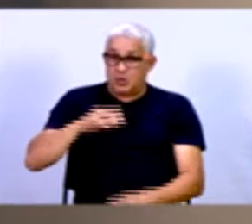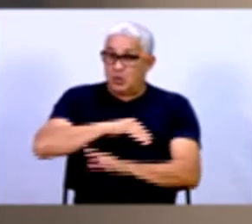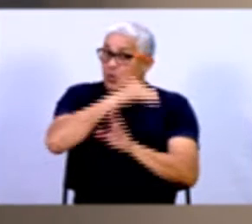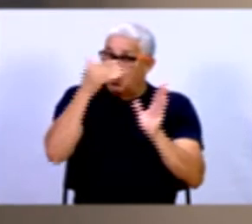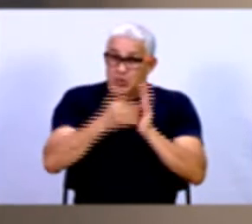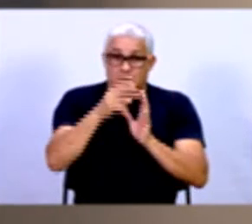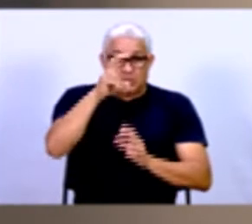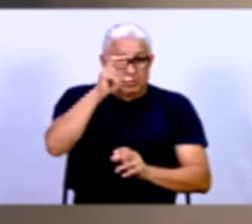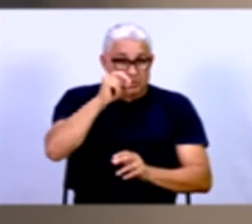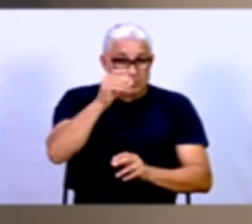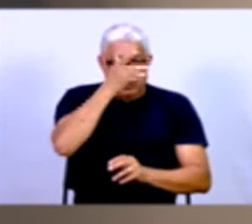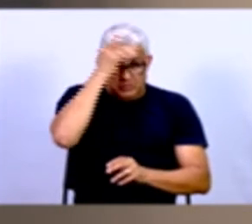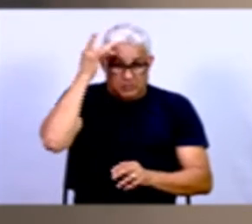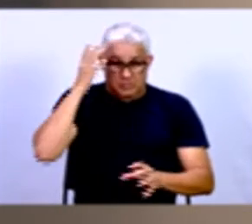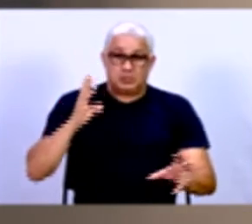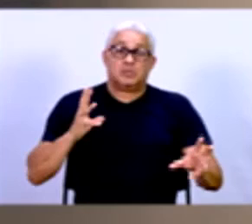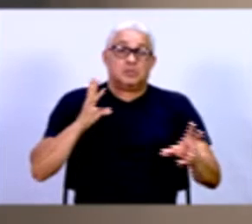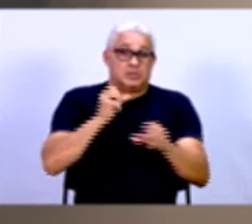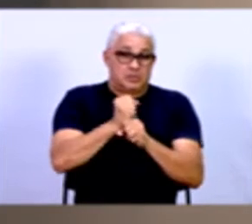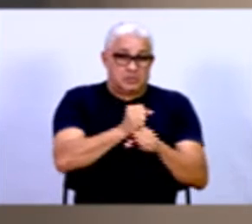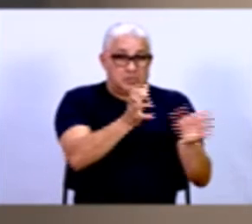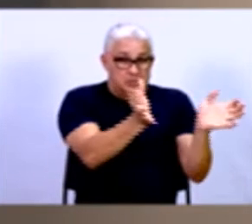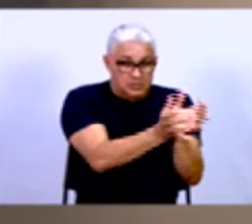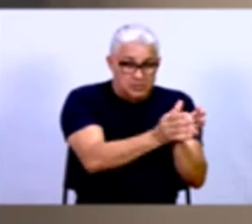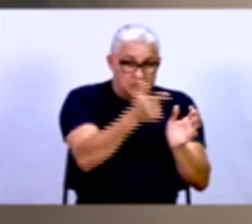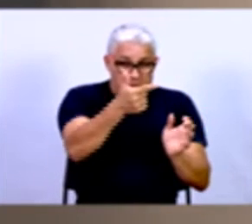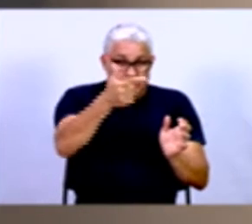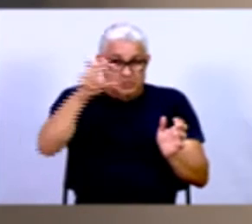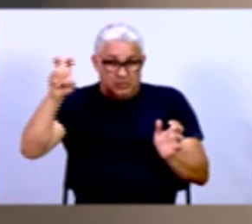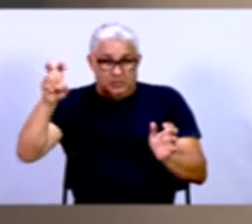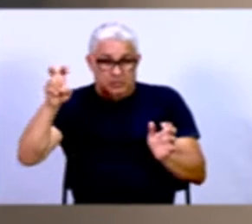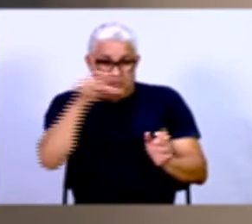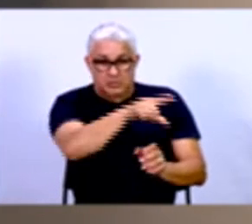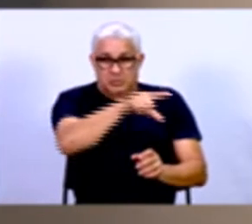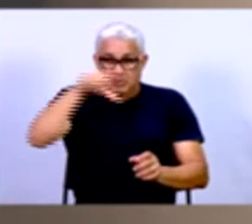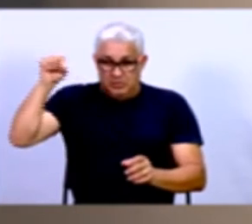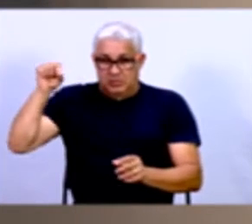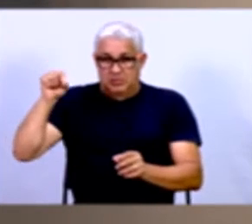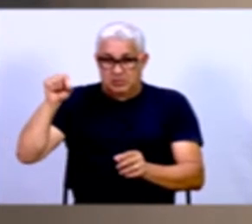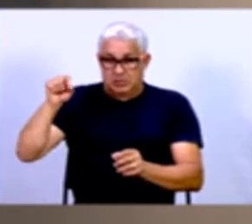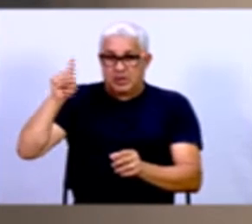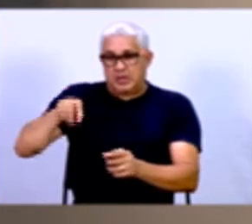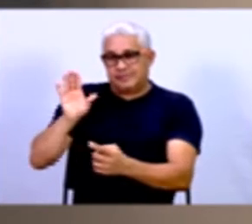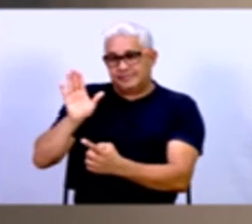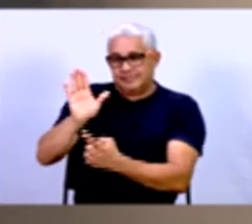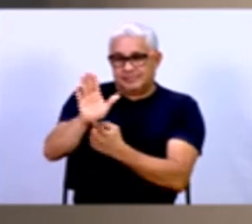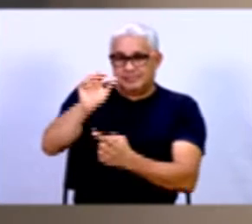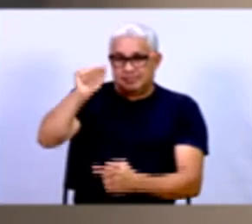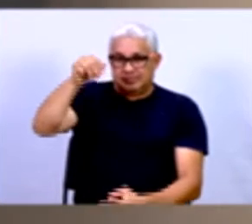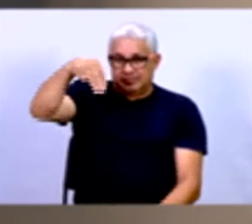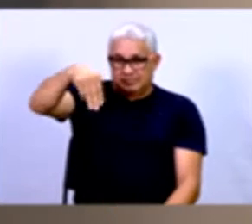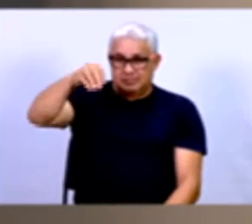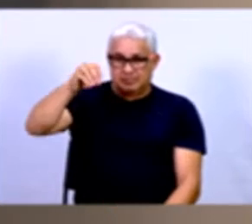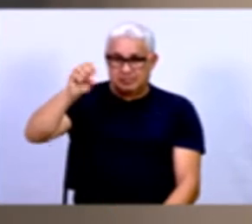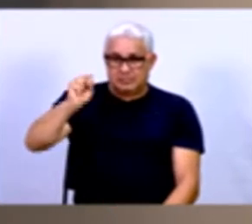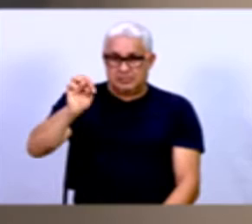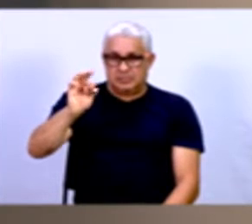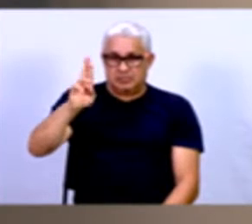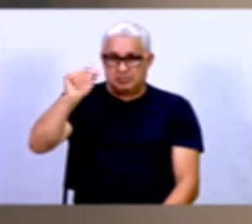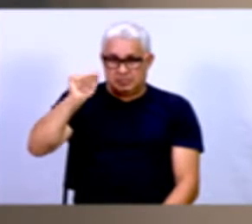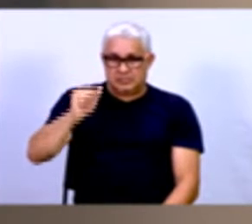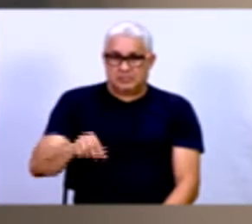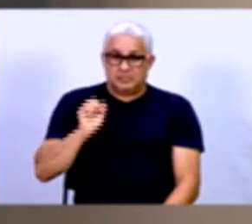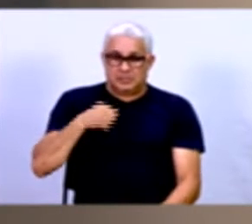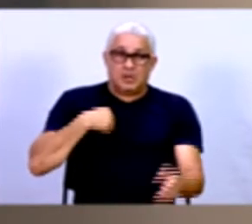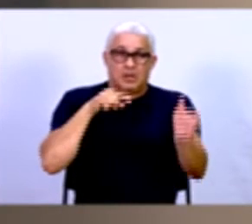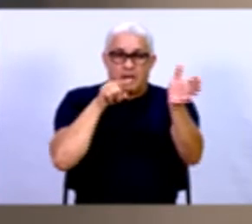minha população, da minha turma. As 25 pessoas é a minha amostra. Se a gente estiver falando assim que a gente vai fazer um questionário com a nossa